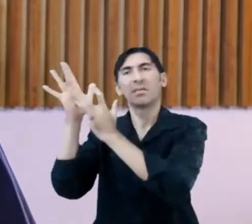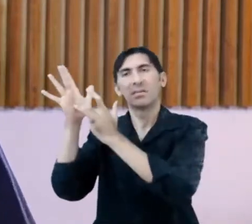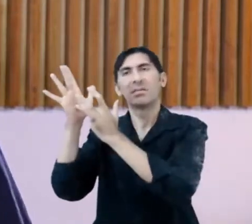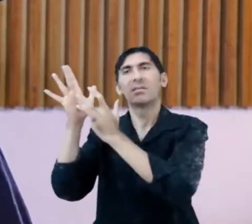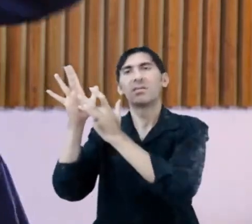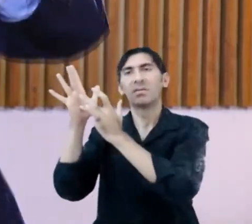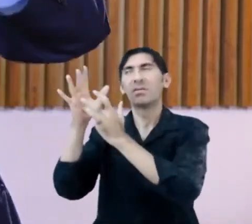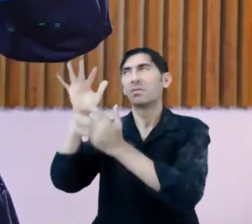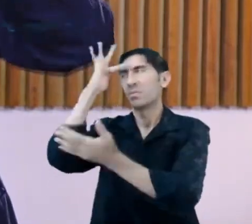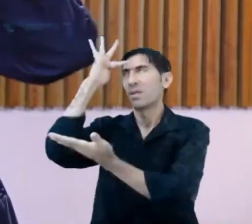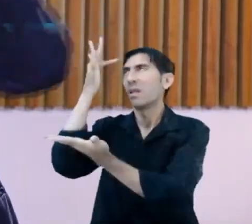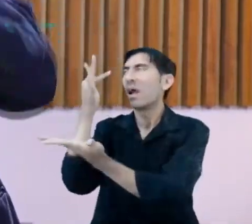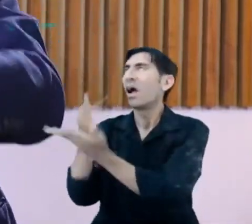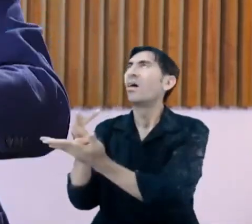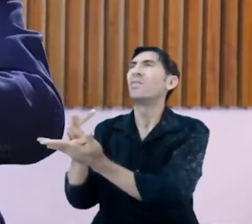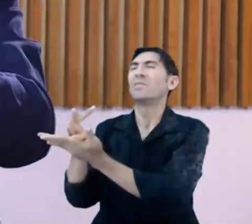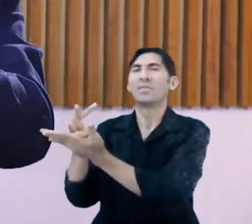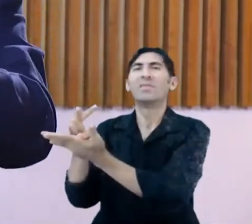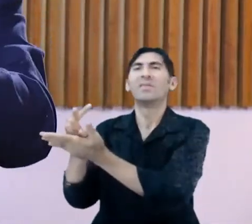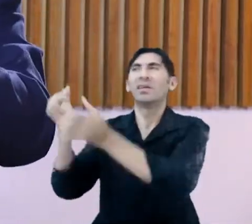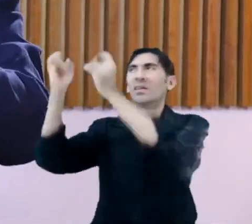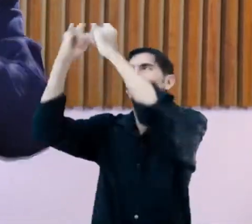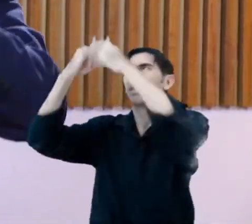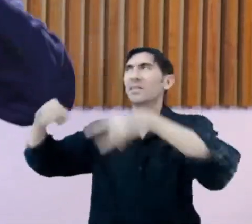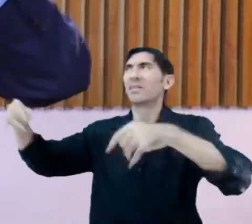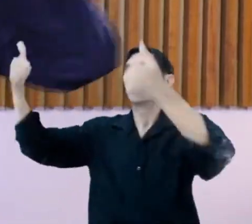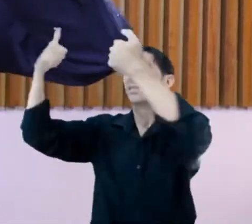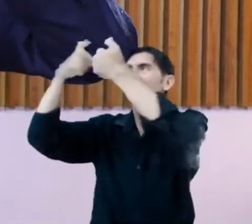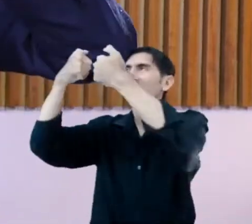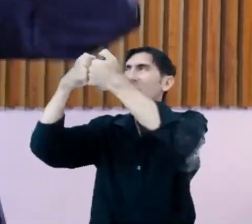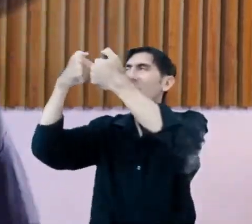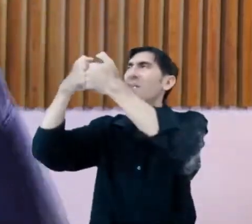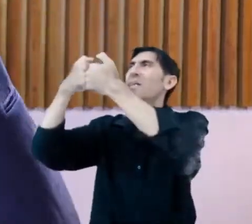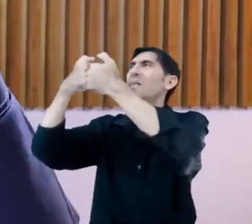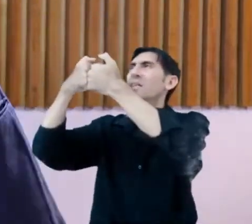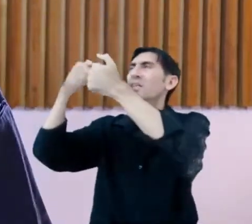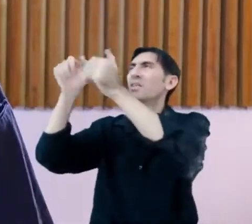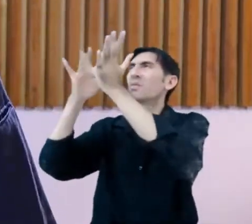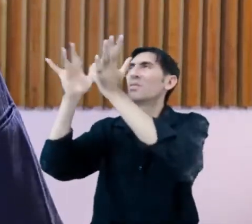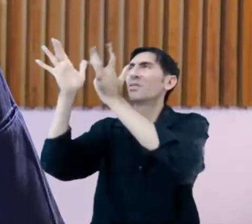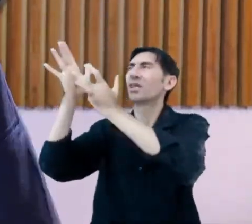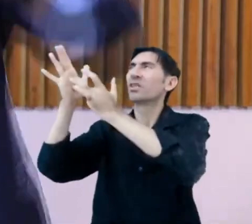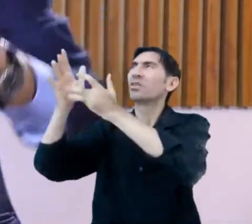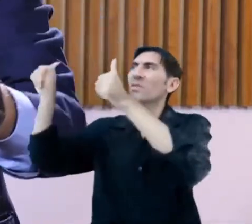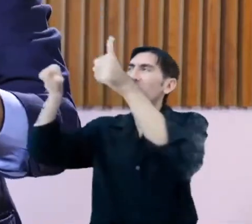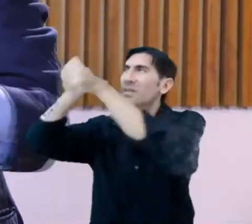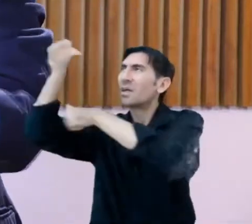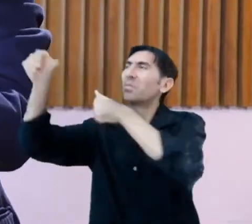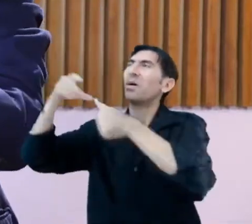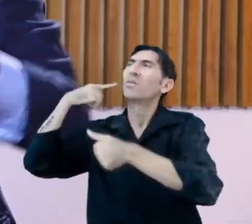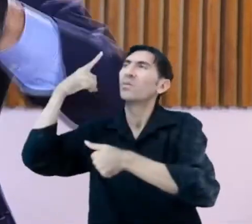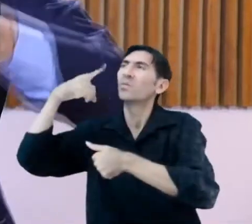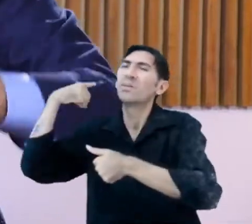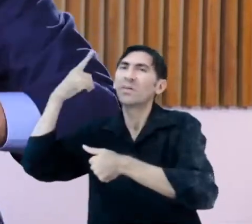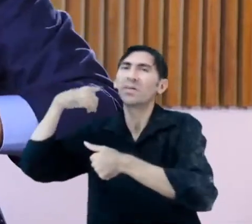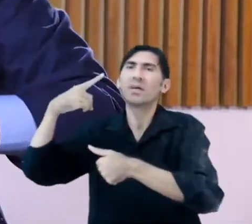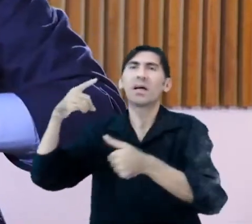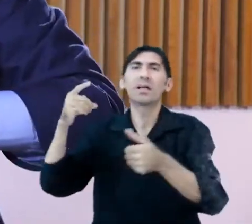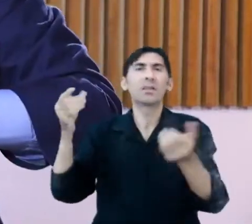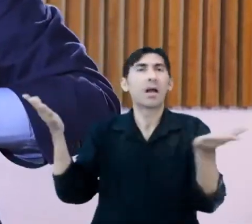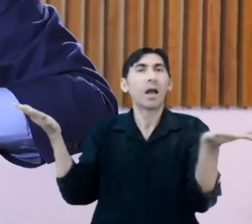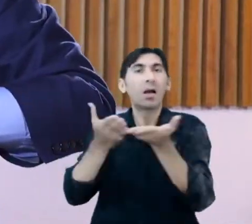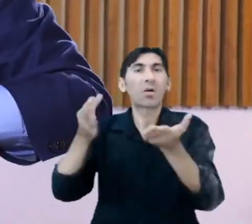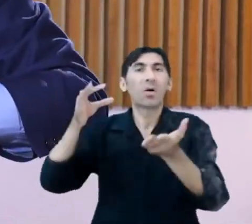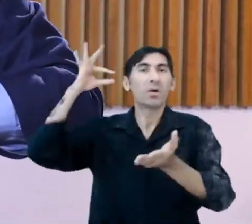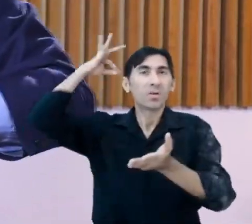fé no santuário, enquanto estudamos a sua palavra, enquanto Jesus faz uma obra por nós lá, o Espírito Santo faz uma obra em